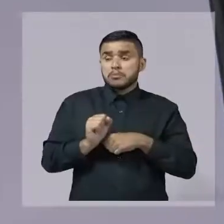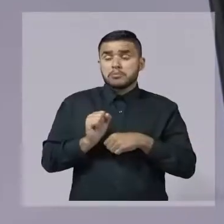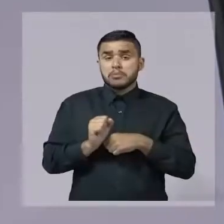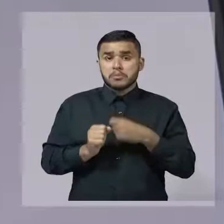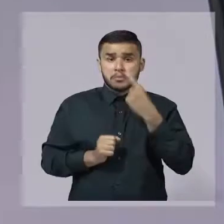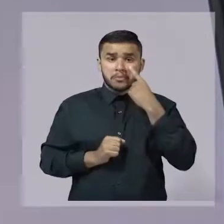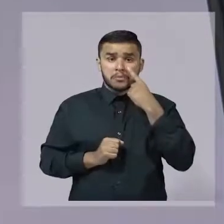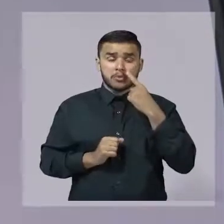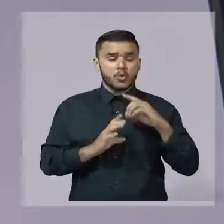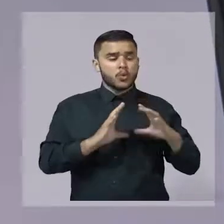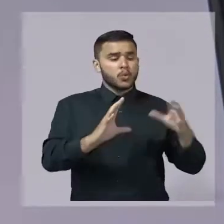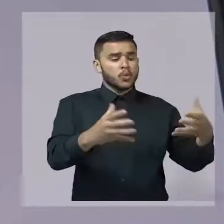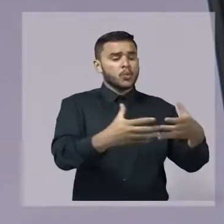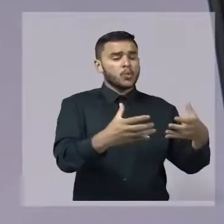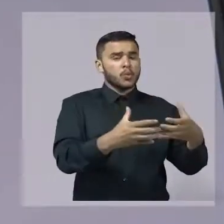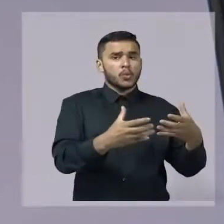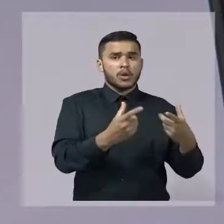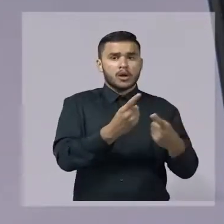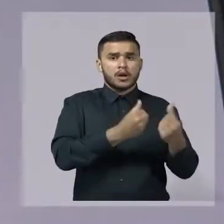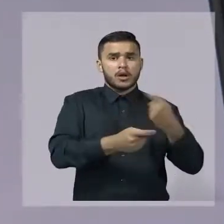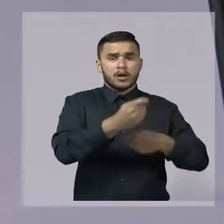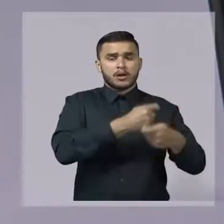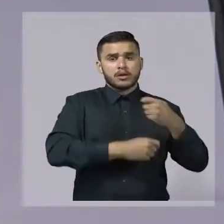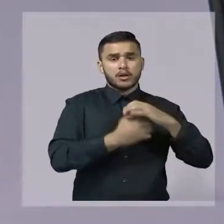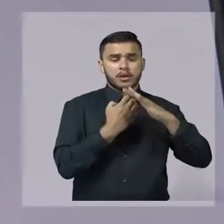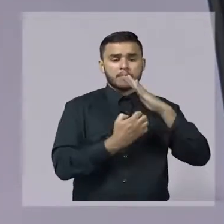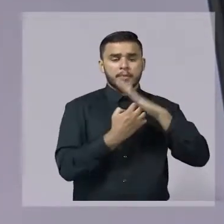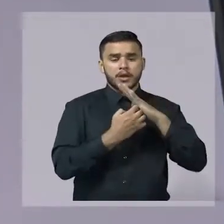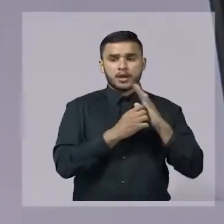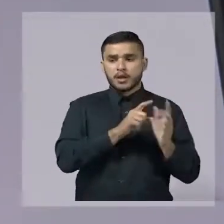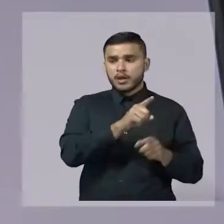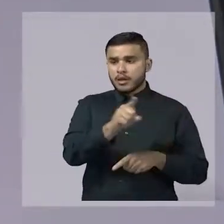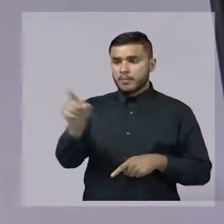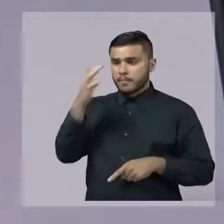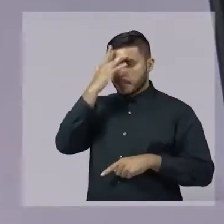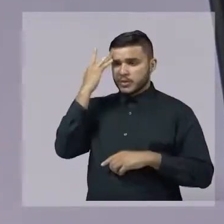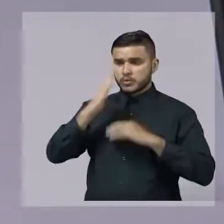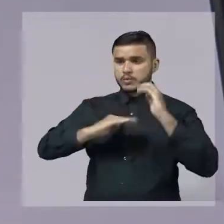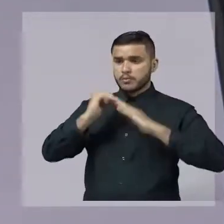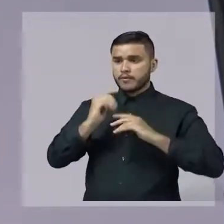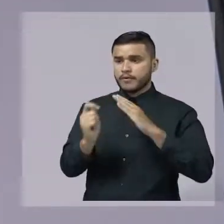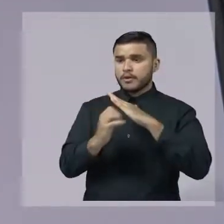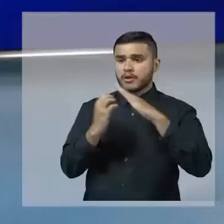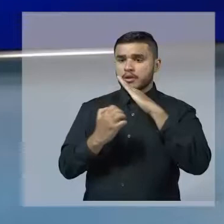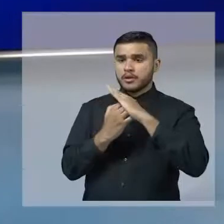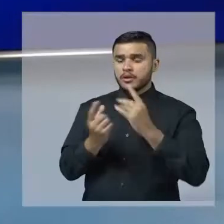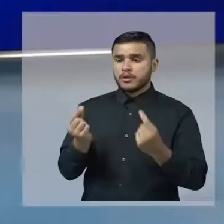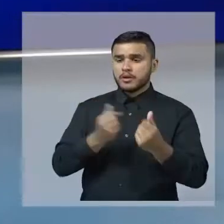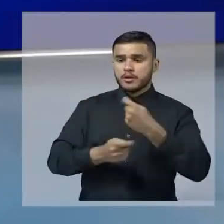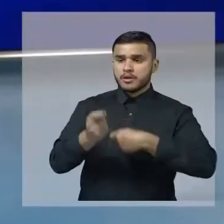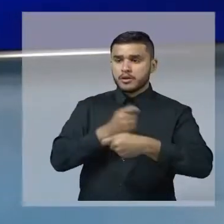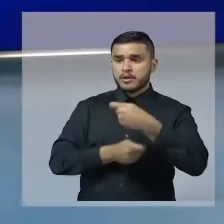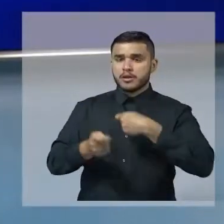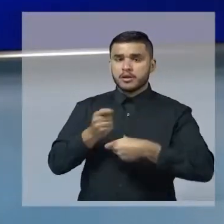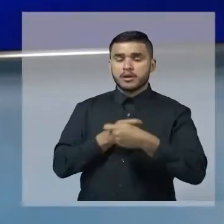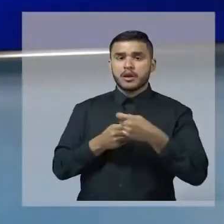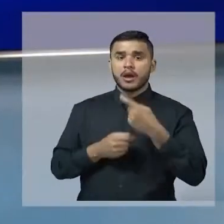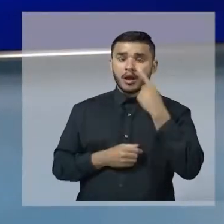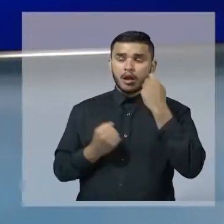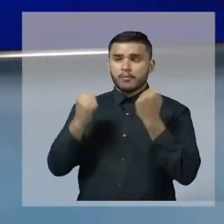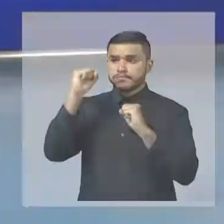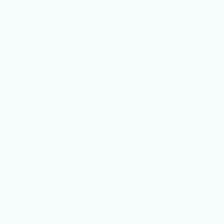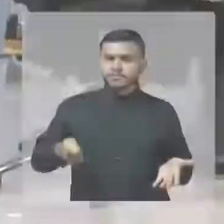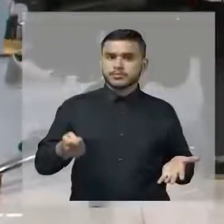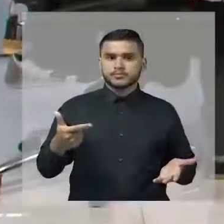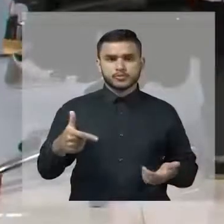as juntas comerciais sejam chamadas a julgar os crimes praticados na dinâmica dos comércios, da indústria,